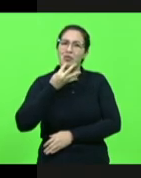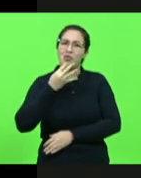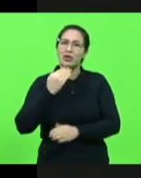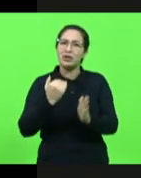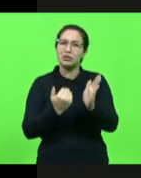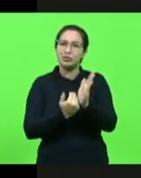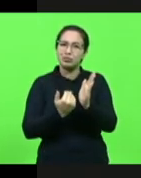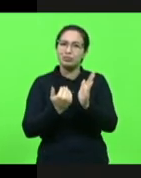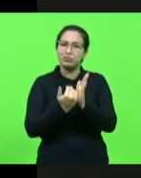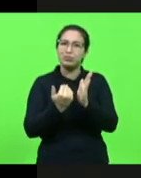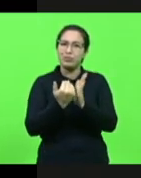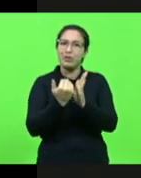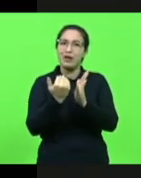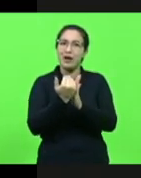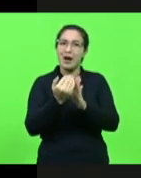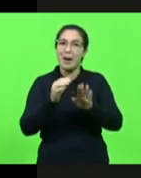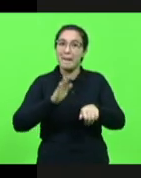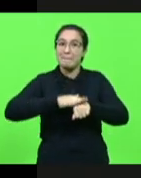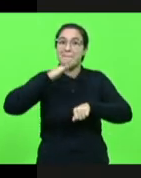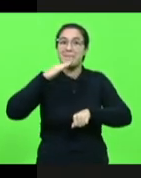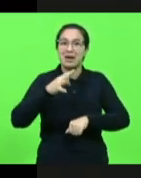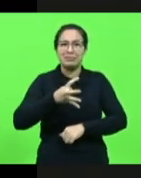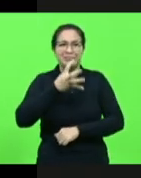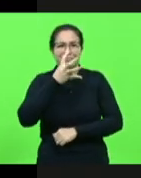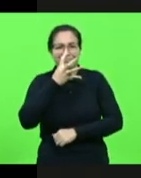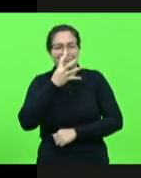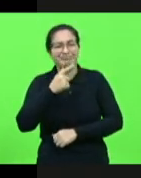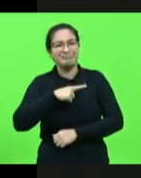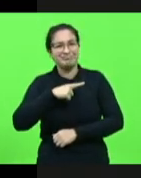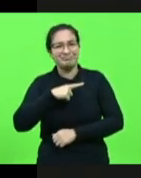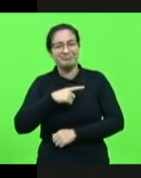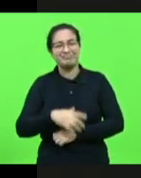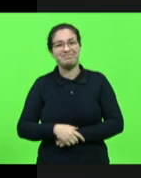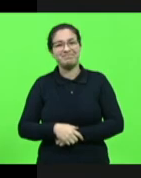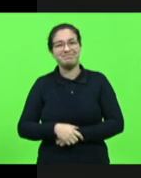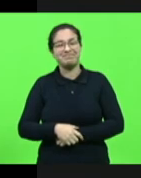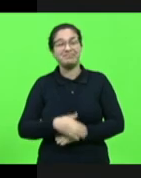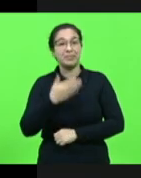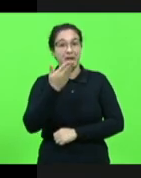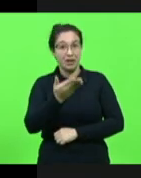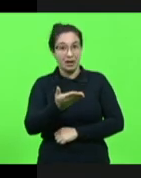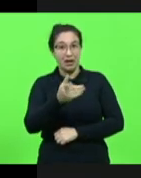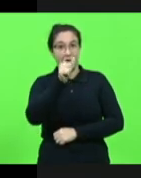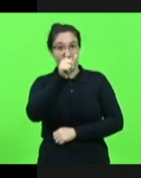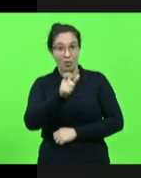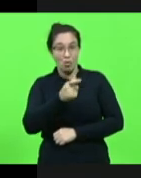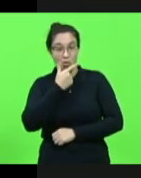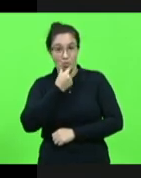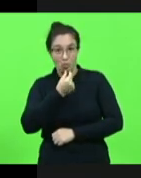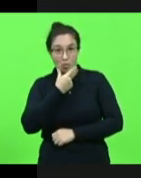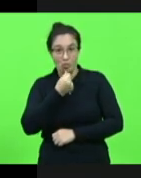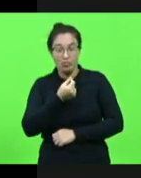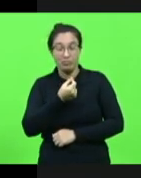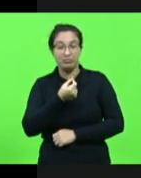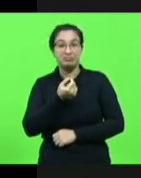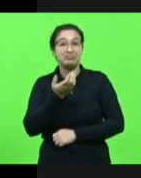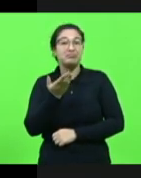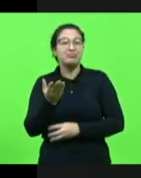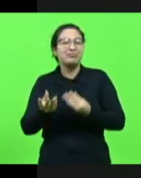o admiro. O Moacir Pereira é uma pessoa que, além de